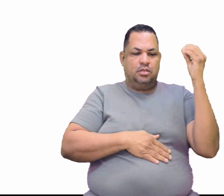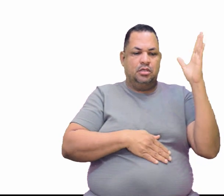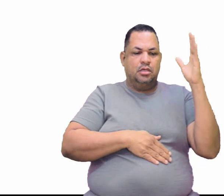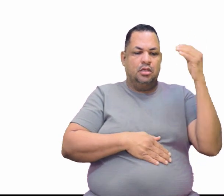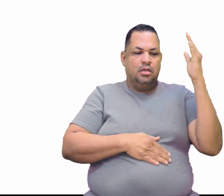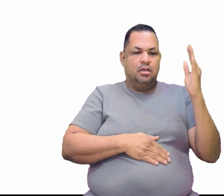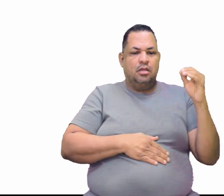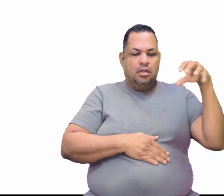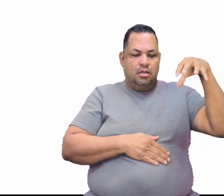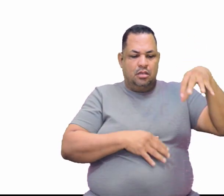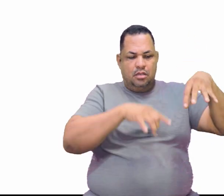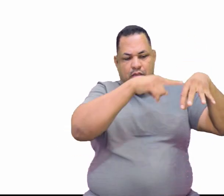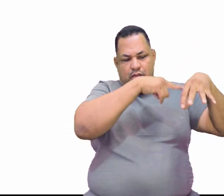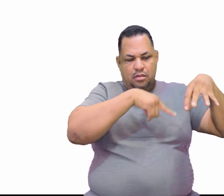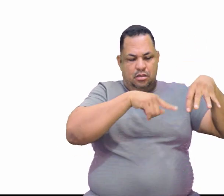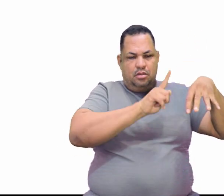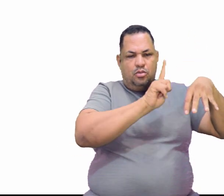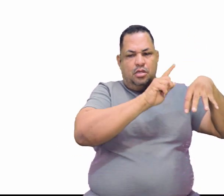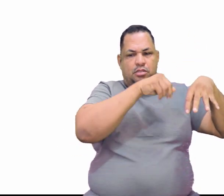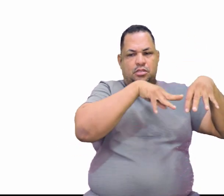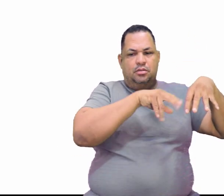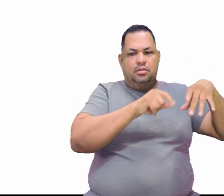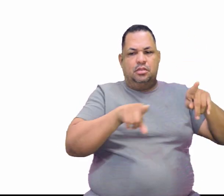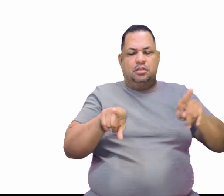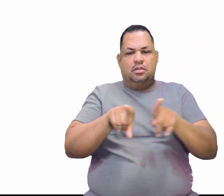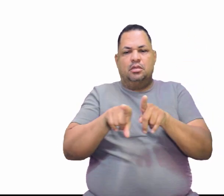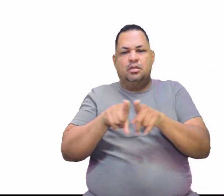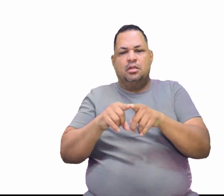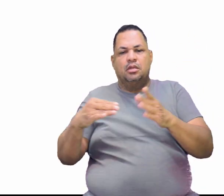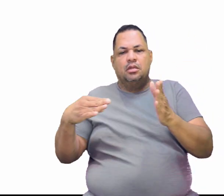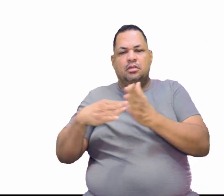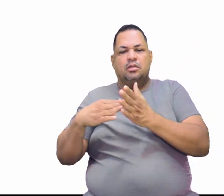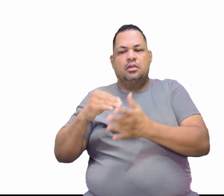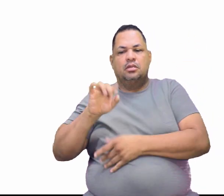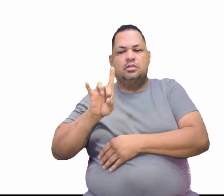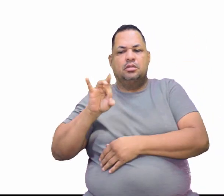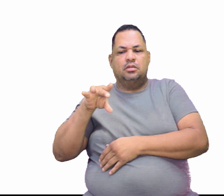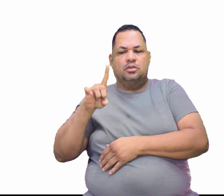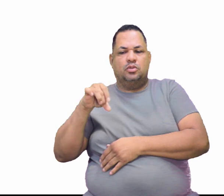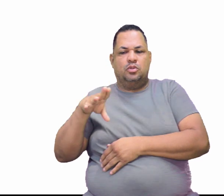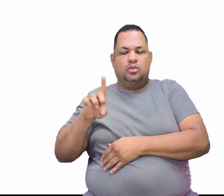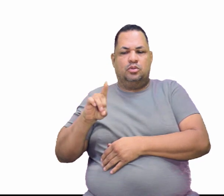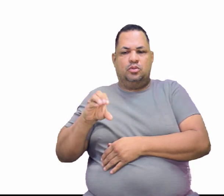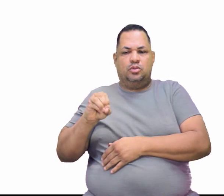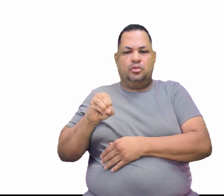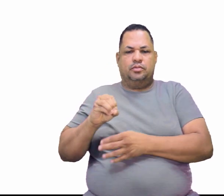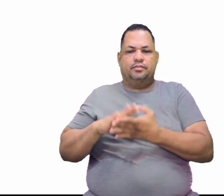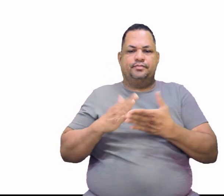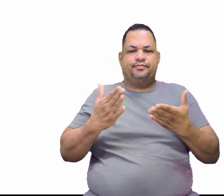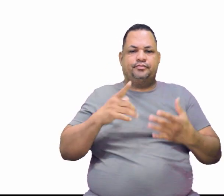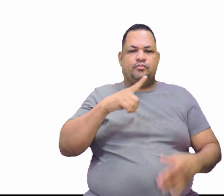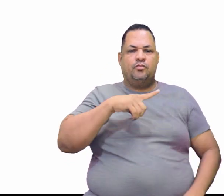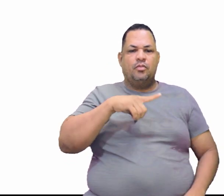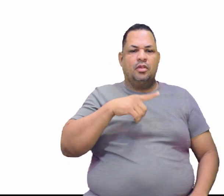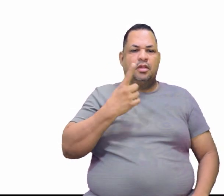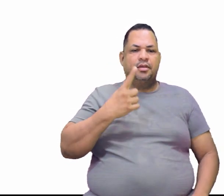Guajará até Santo Antônio, até Rio Madeira. Uma mulher. Ó, aqui é uma embarcação com